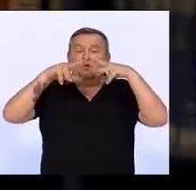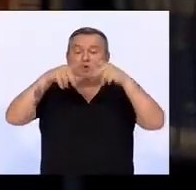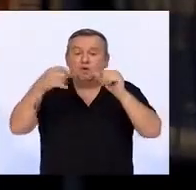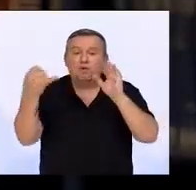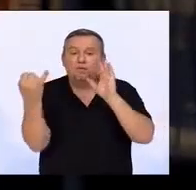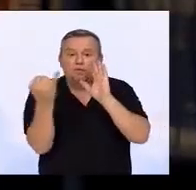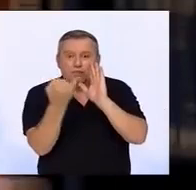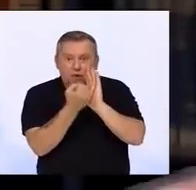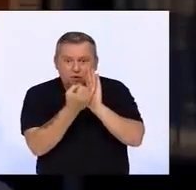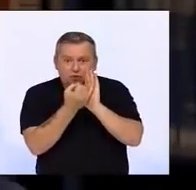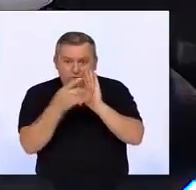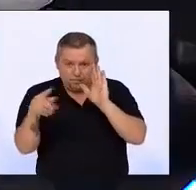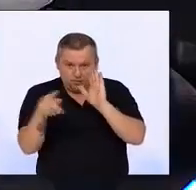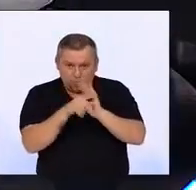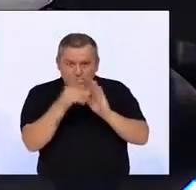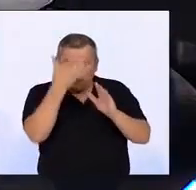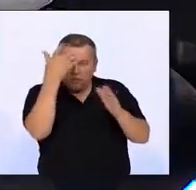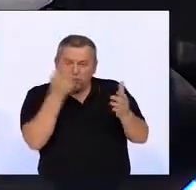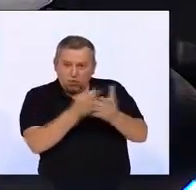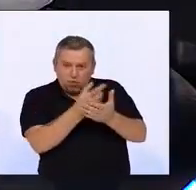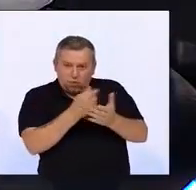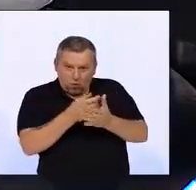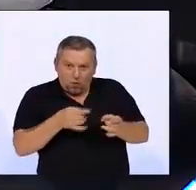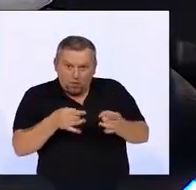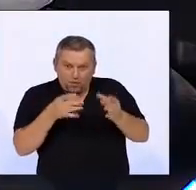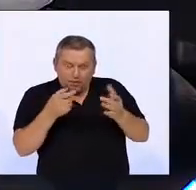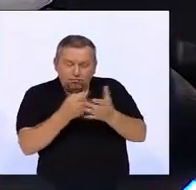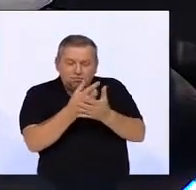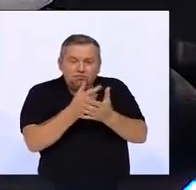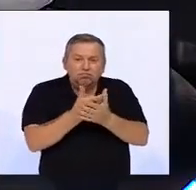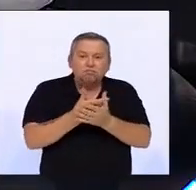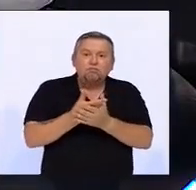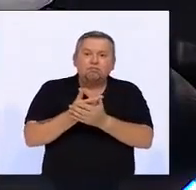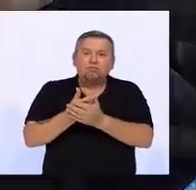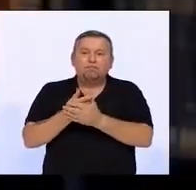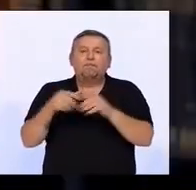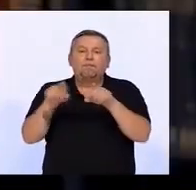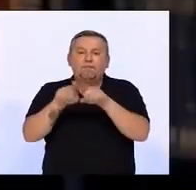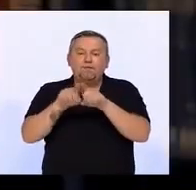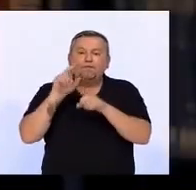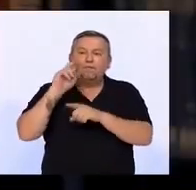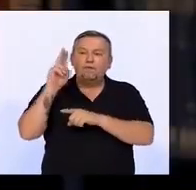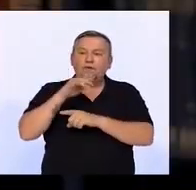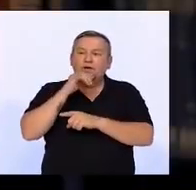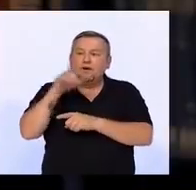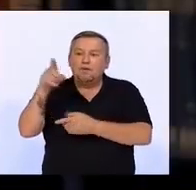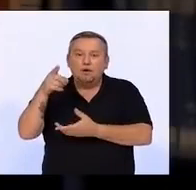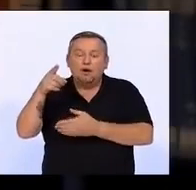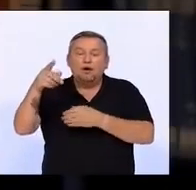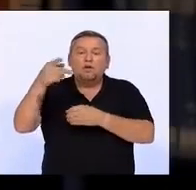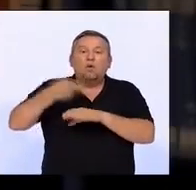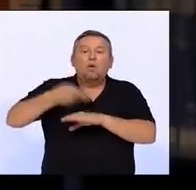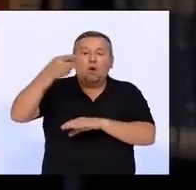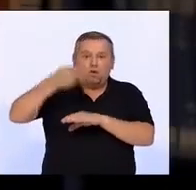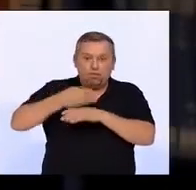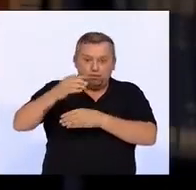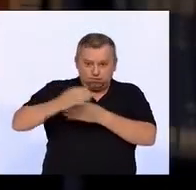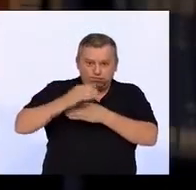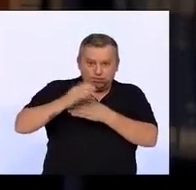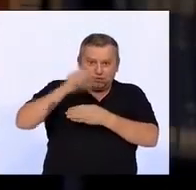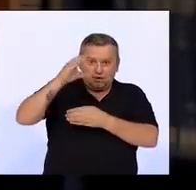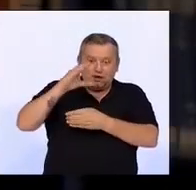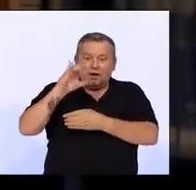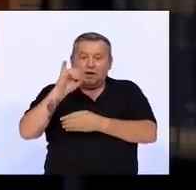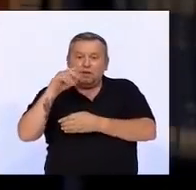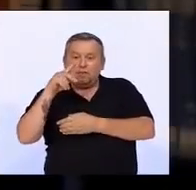que recaem sobre o consumo, nós pegamos este cálice. Esse cálice tem ICMS, tem IPI, tem